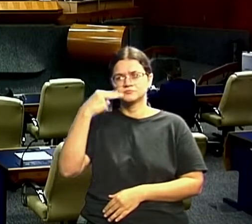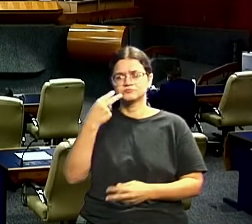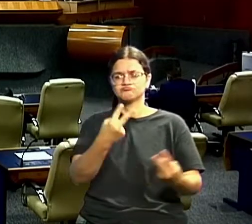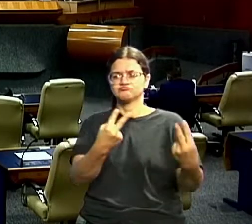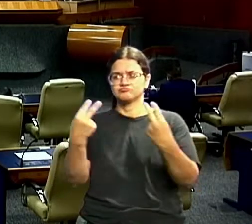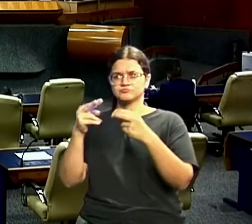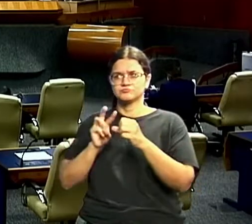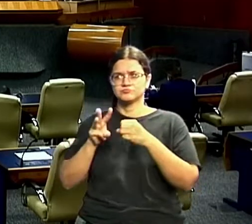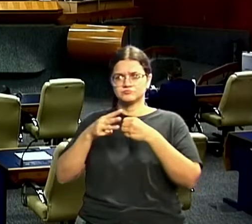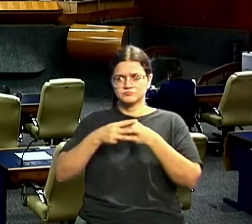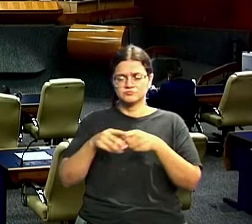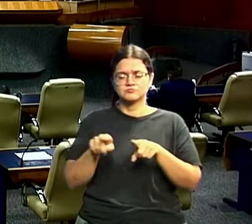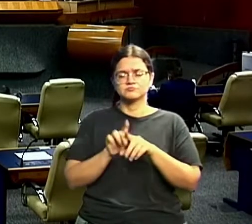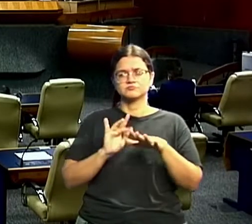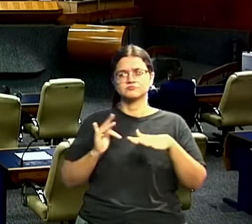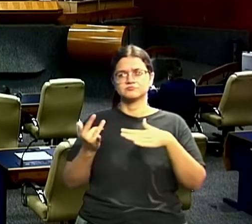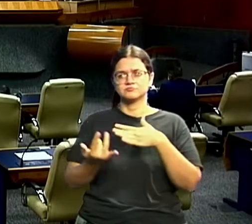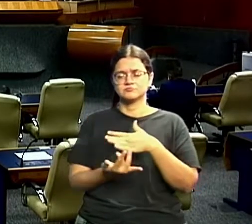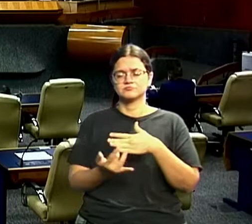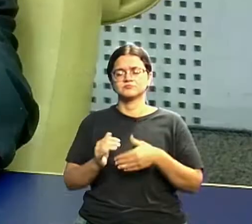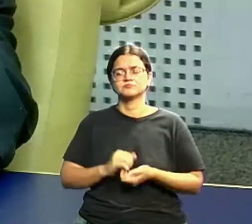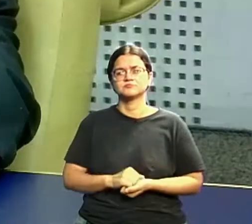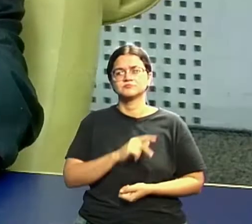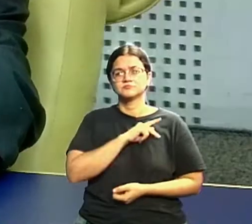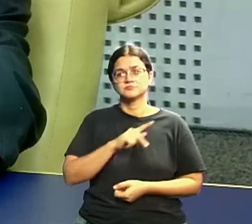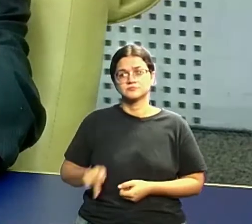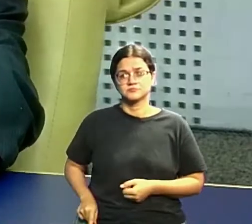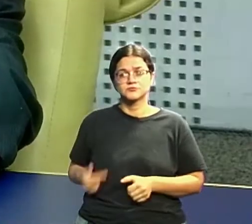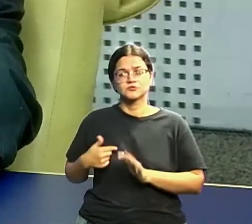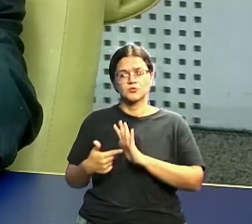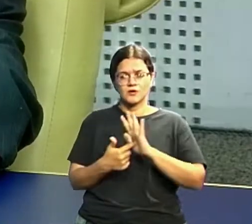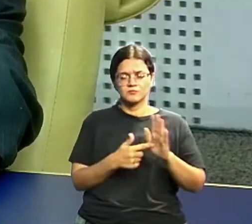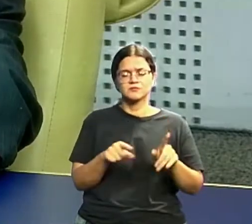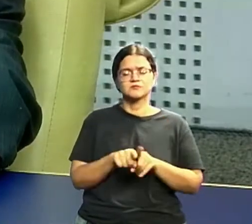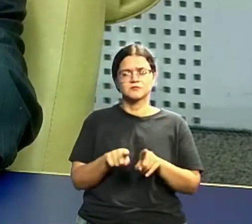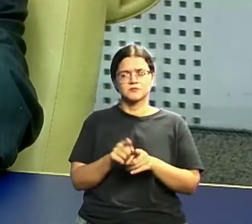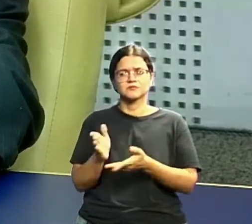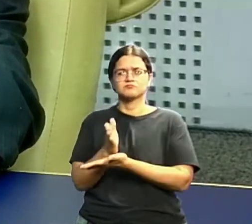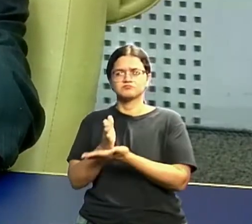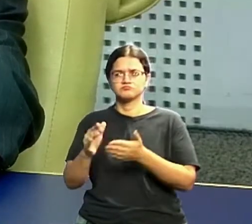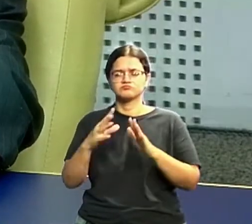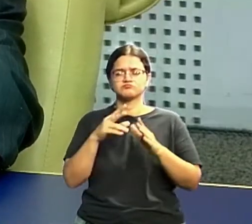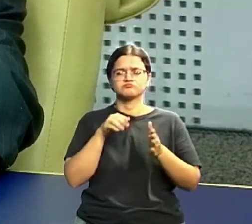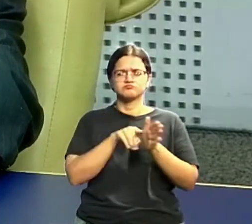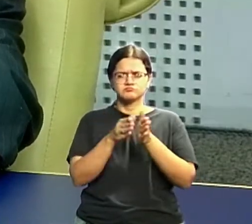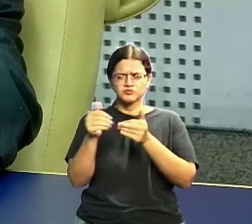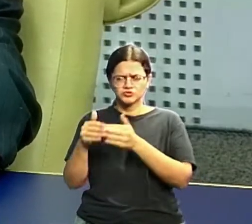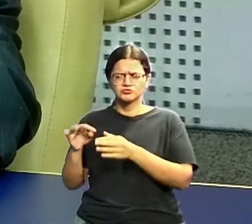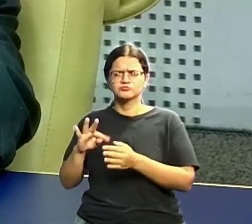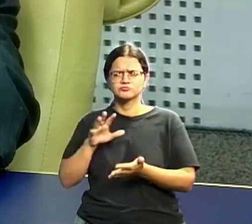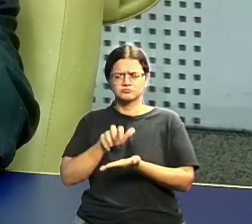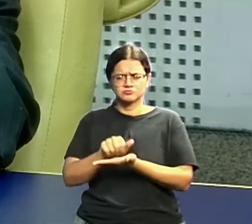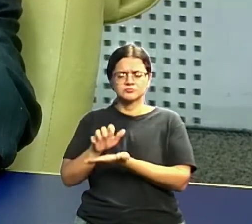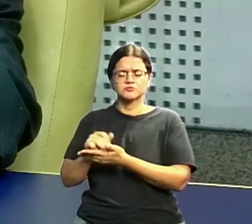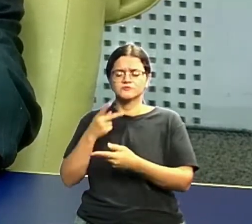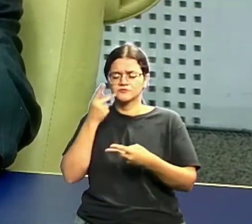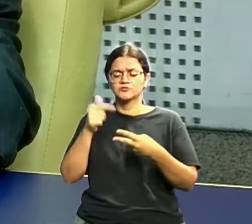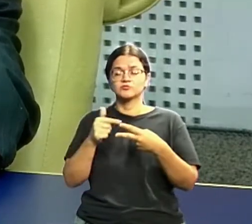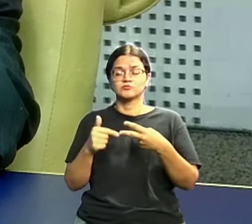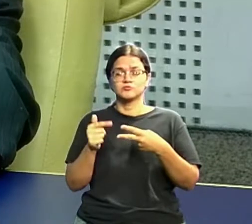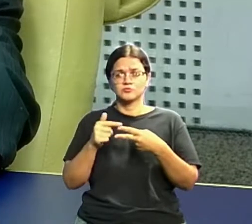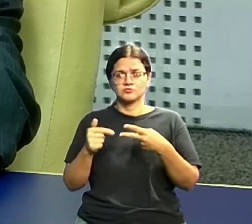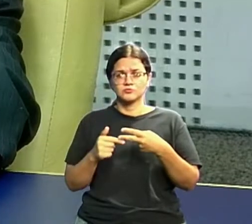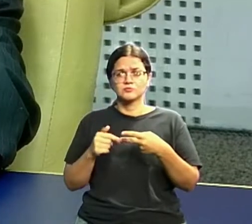assistem pela TV Câmara e pelas redes sociais. Senhor presidente, estou apresentando também alguns requerimentos devidamente formalizados, quero destacar dois